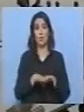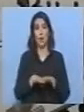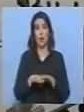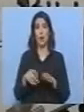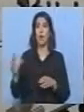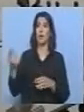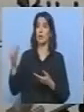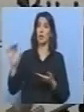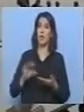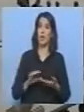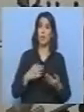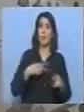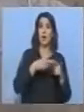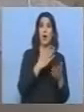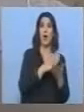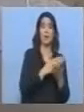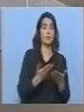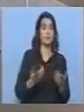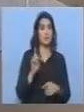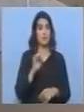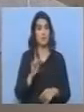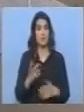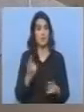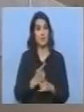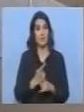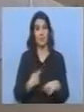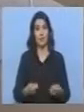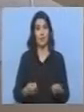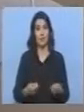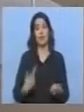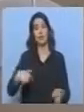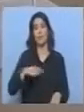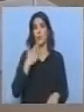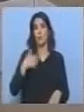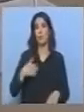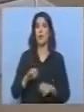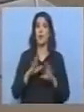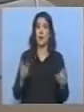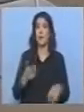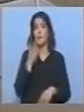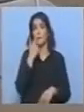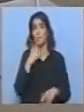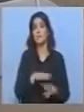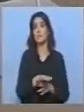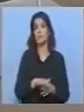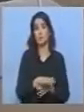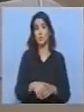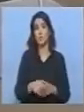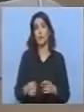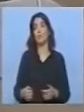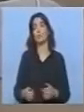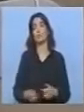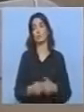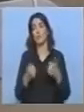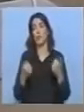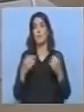de recuperação. Portanto, para nós é um orgulho, obviamente que preferimos ter a situação que temos do que não ter esta situação,